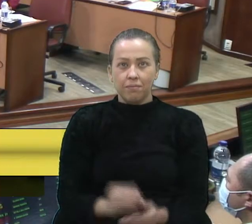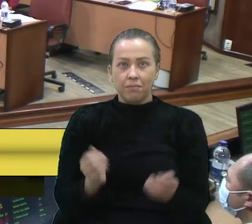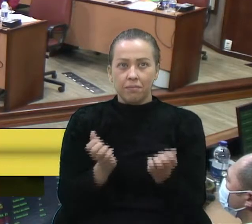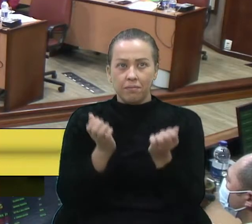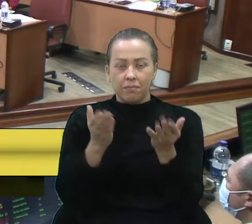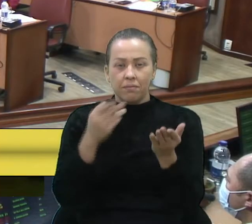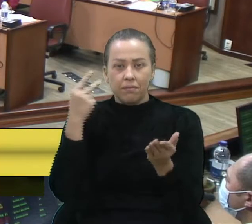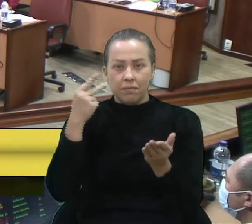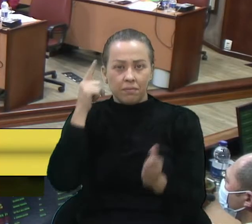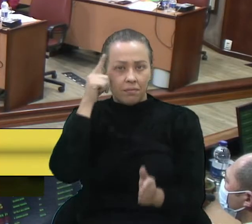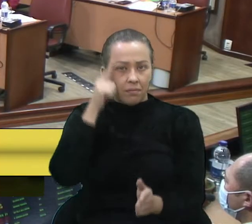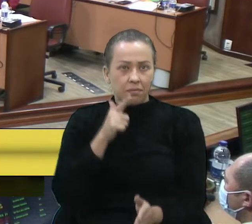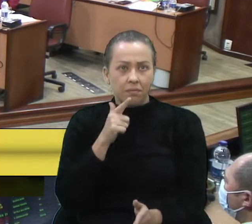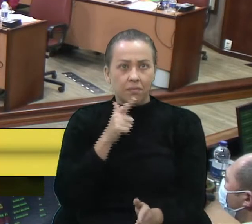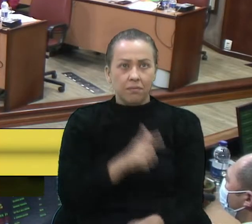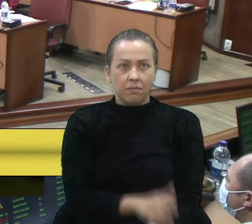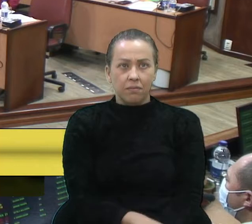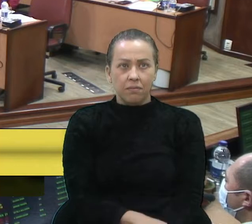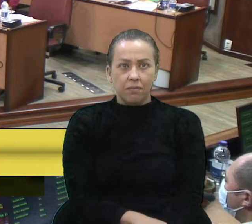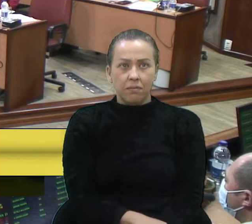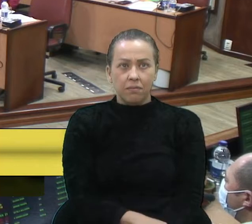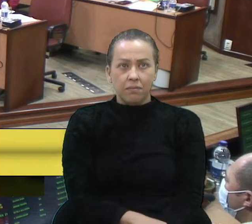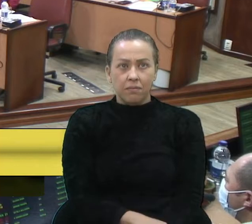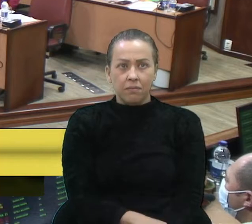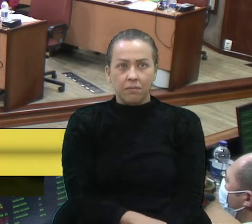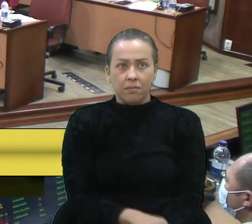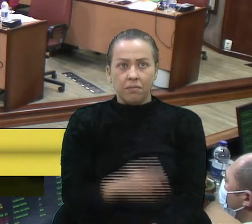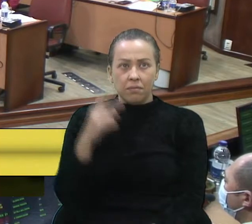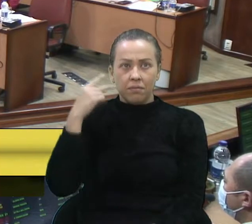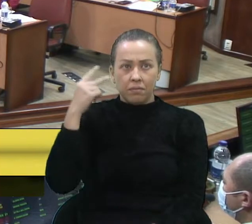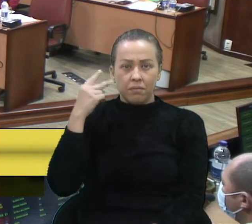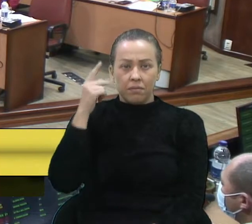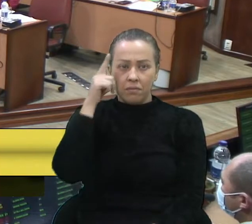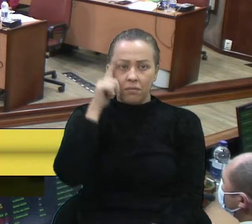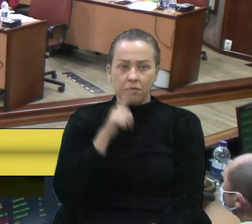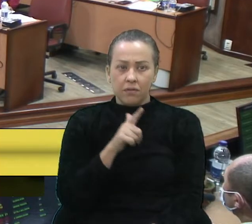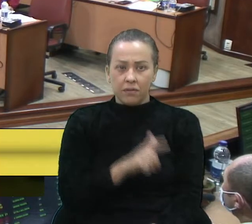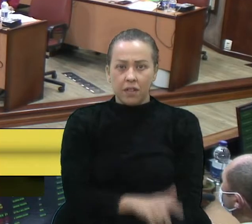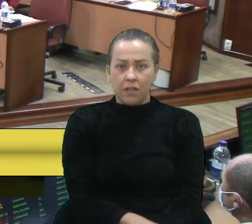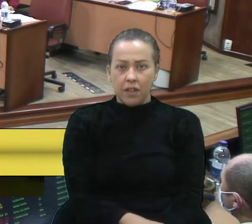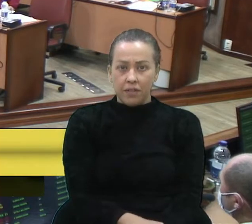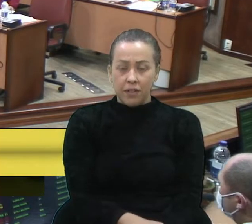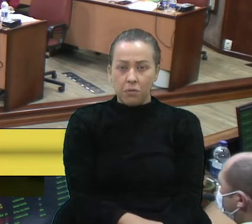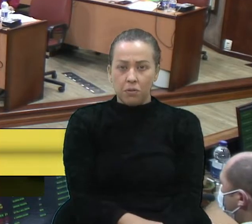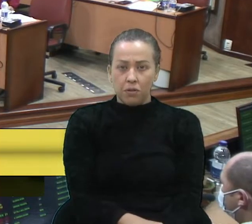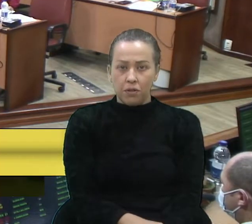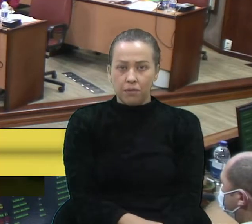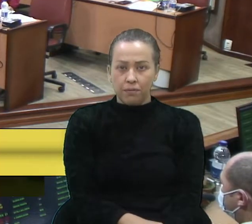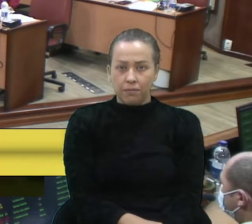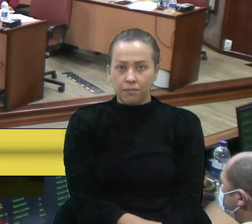ao vereador Lucas. Com a palavra, então, o vereador Lucas Carinhato, na tribuna.